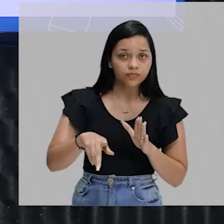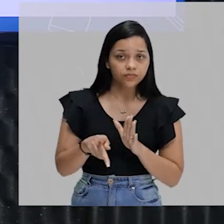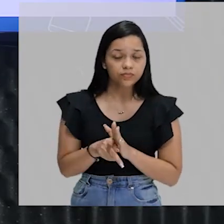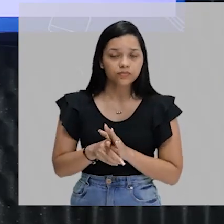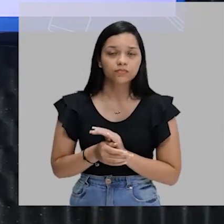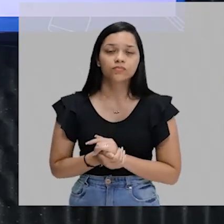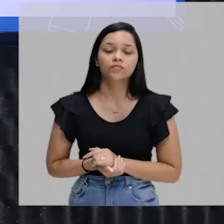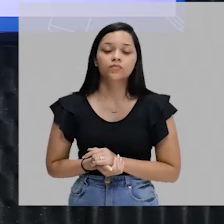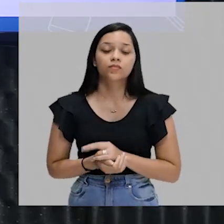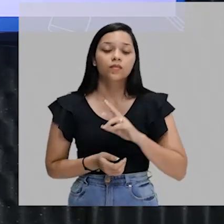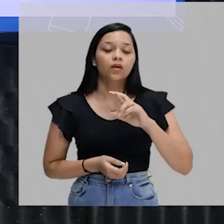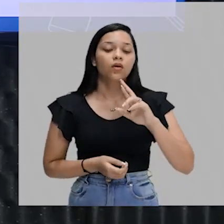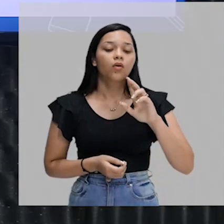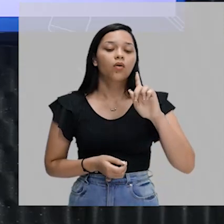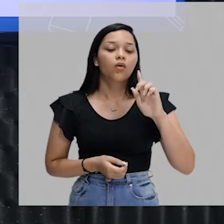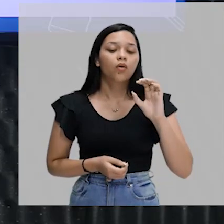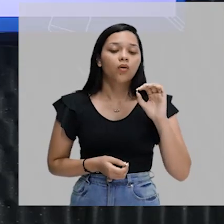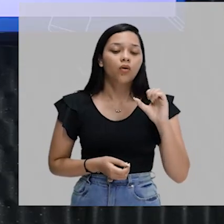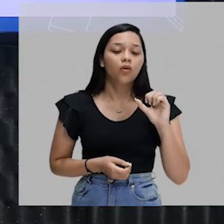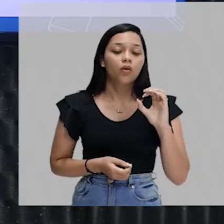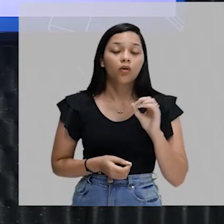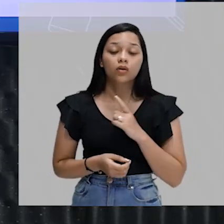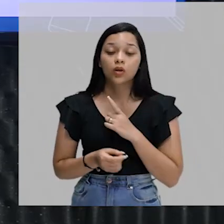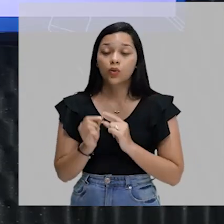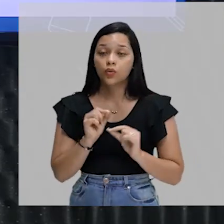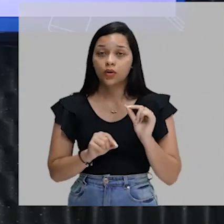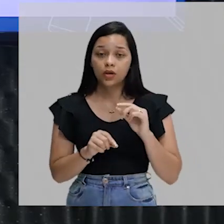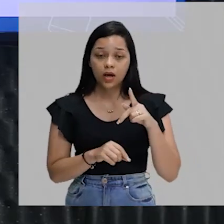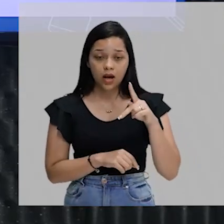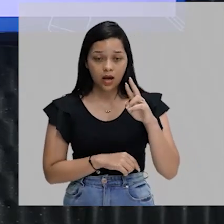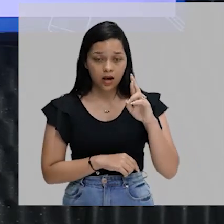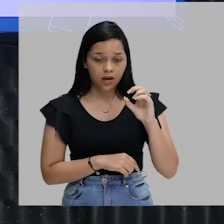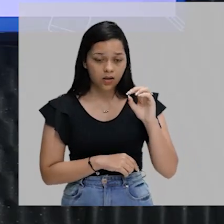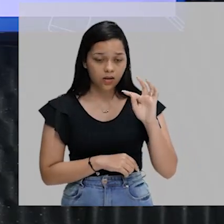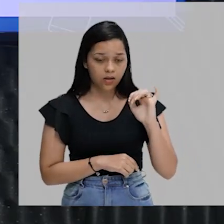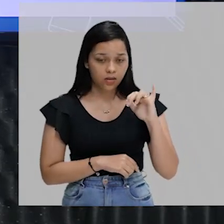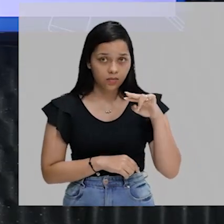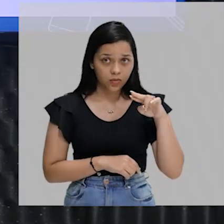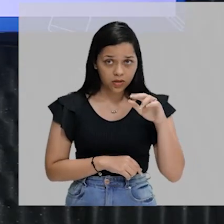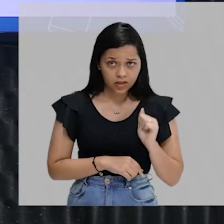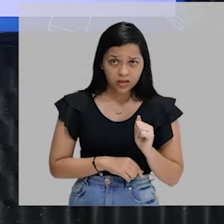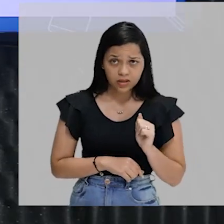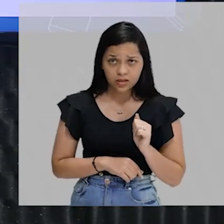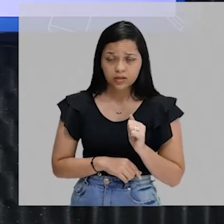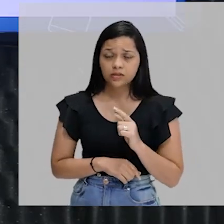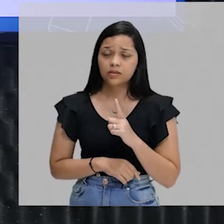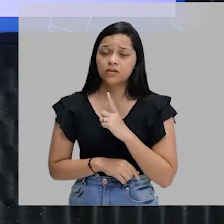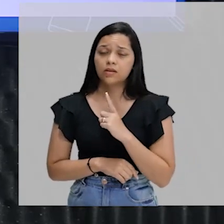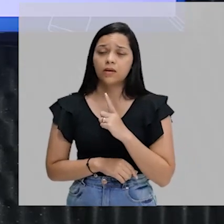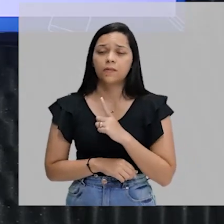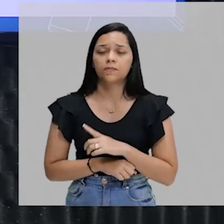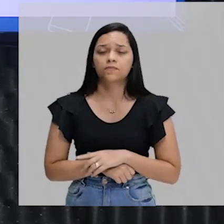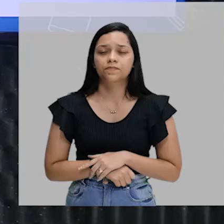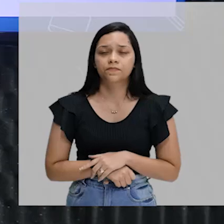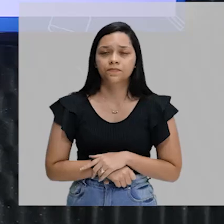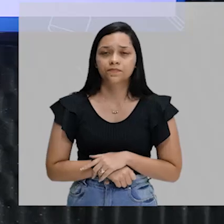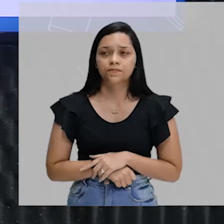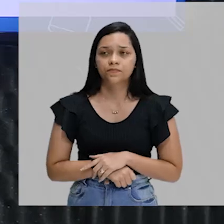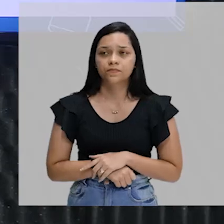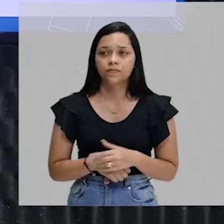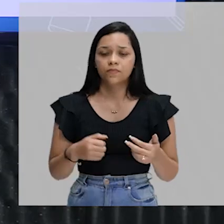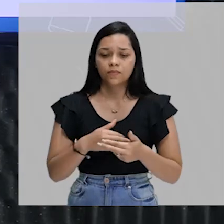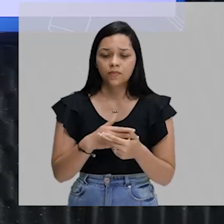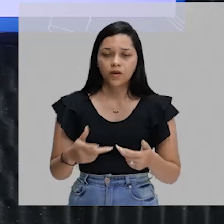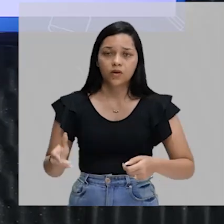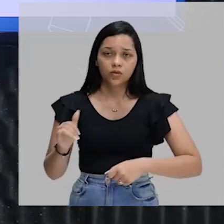célula. O rugoso faz proteína e o liso, retículo endoplasmático liso, produz lipídios, tá? Gorduras,